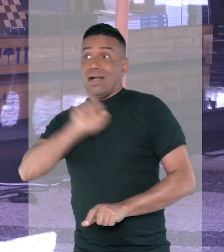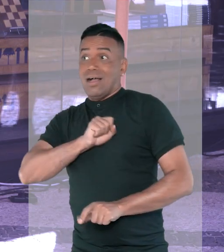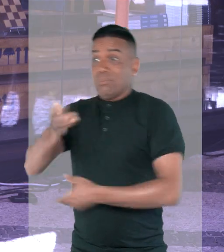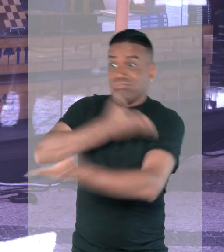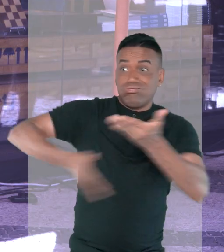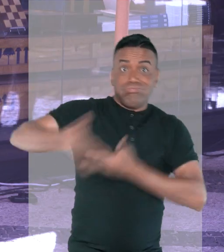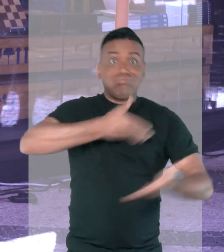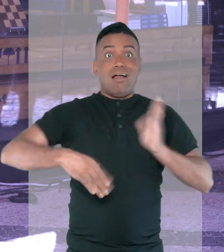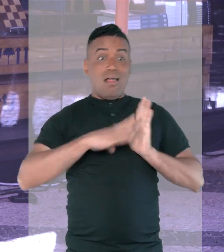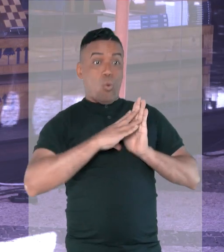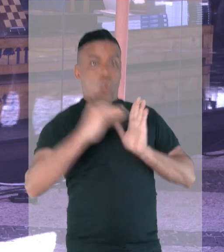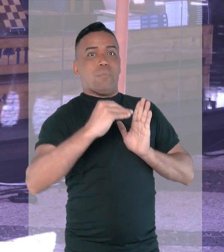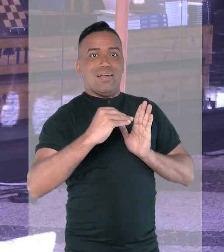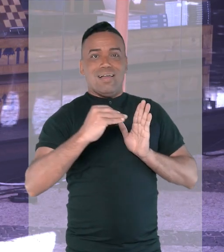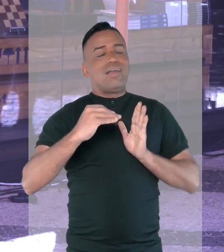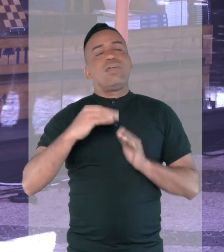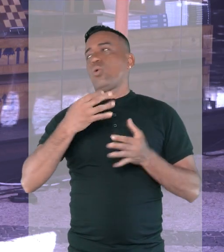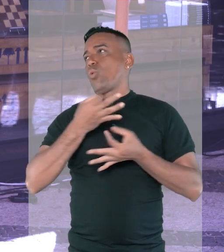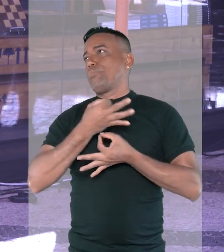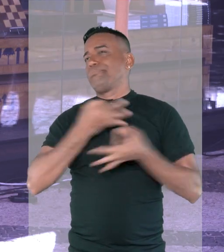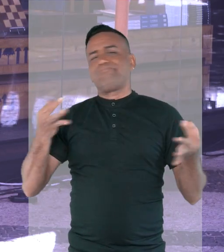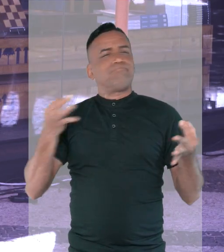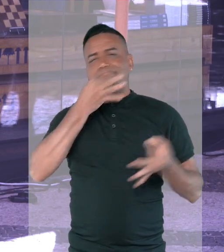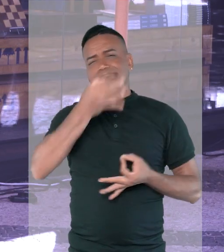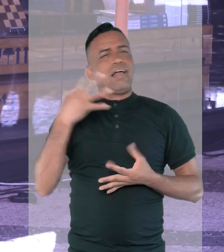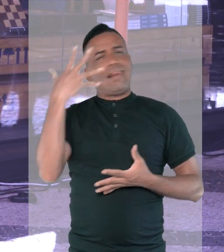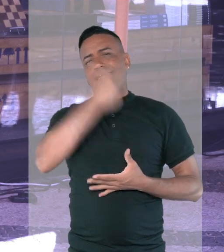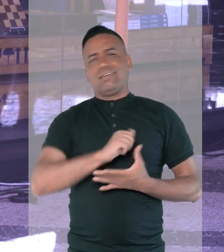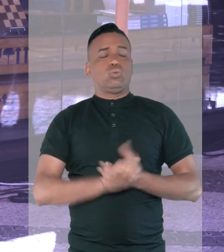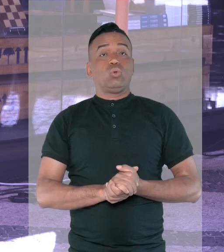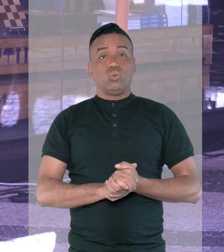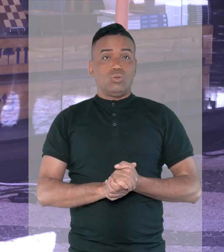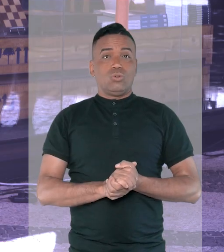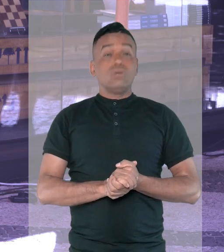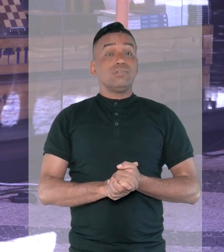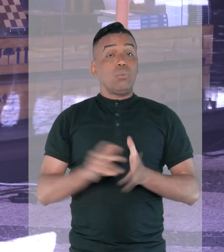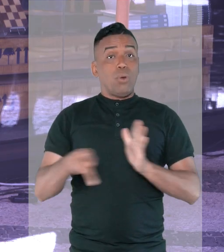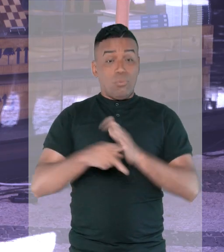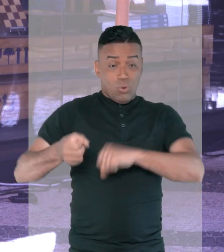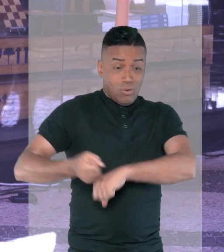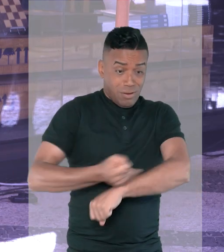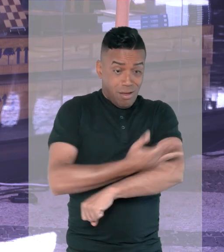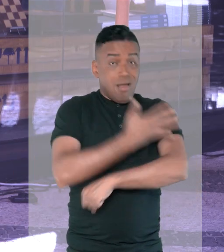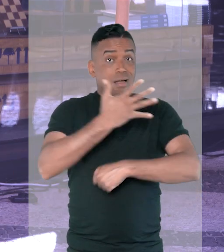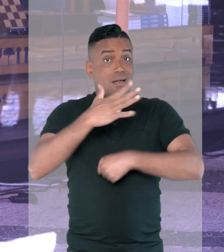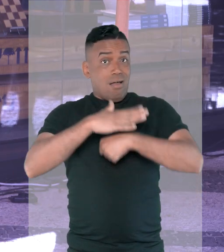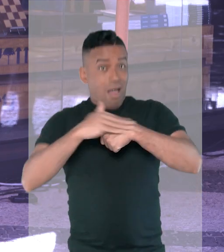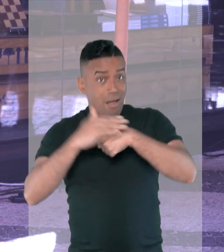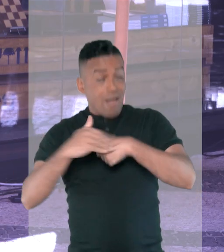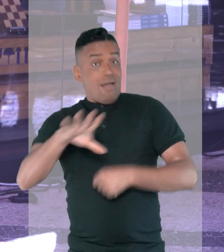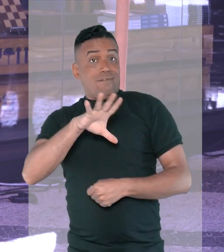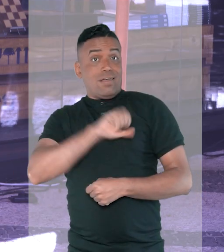todos que amamos e de todos que nos amam. E eu acho isso muito lindo. Eu acredito que a tradução desse